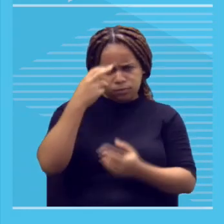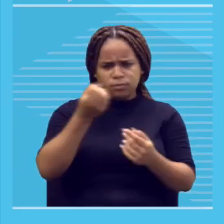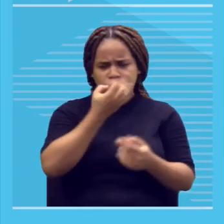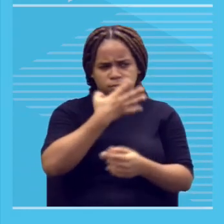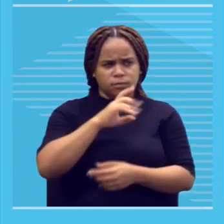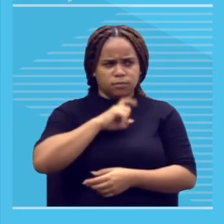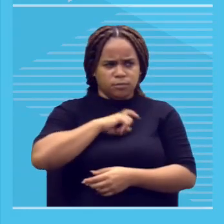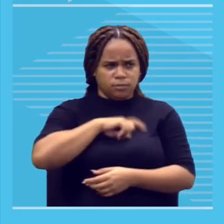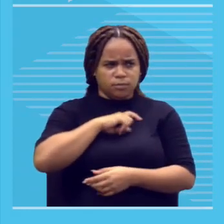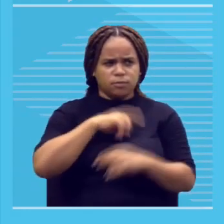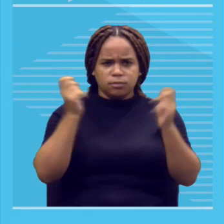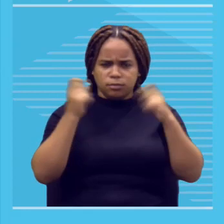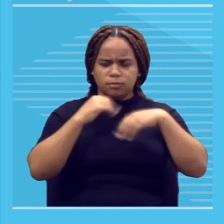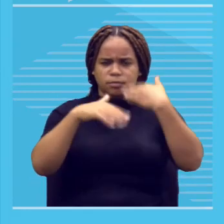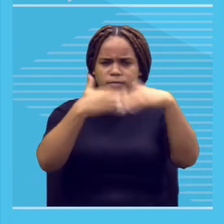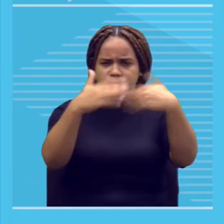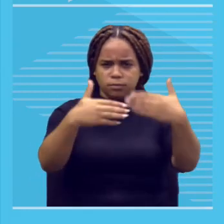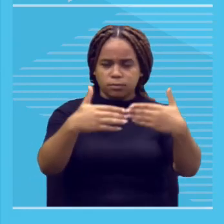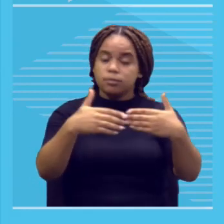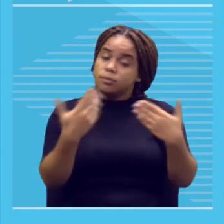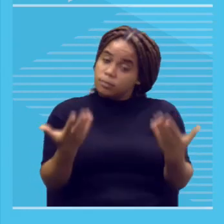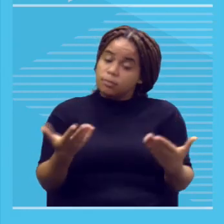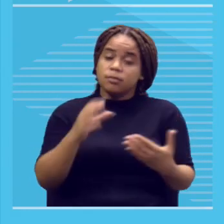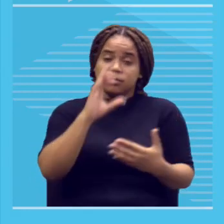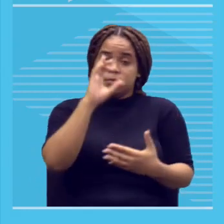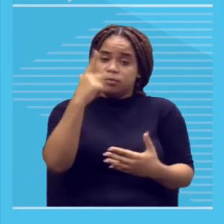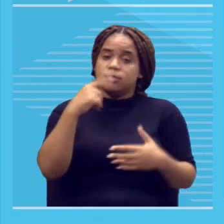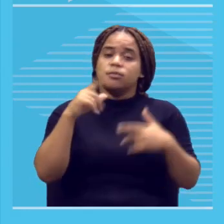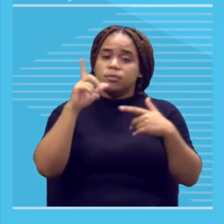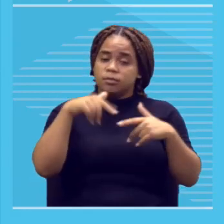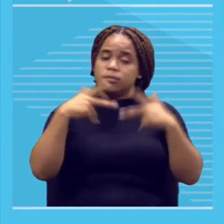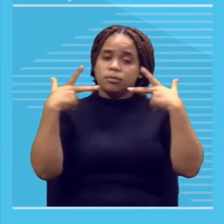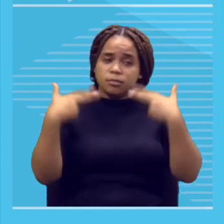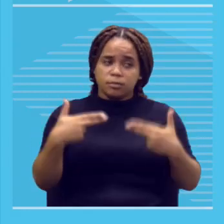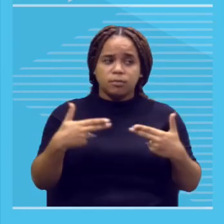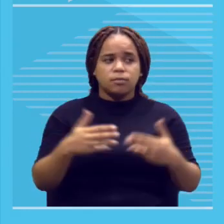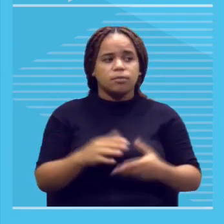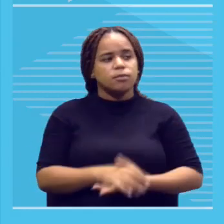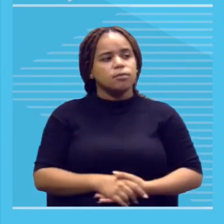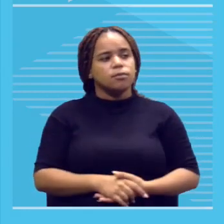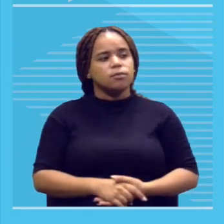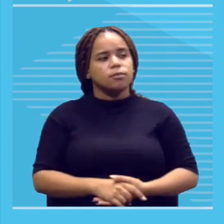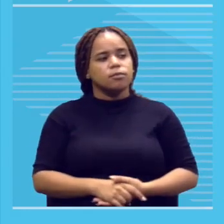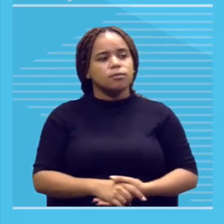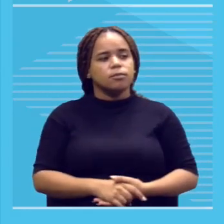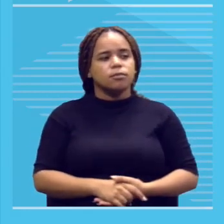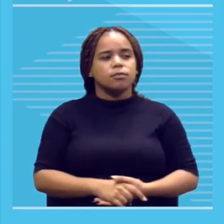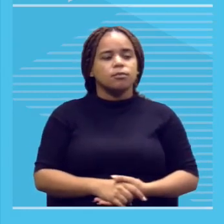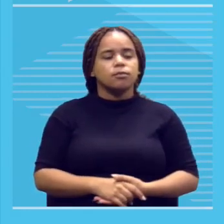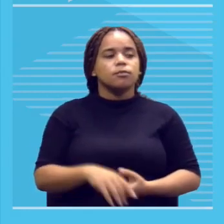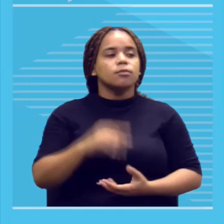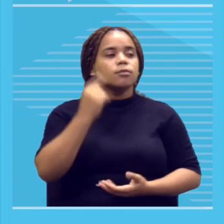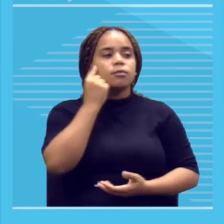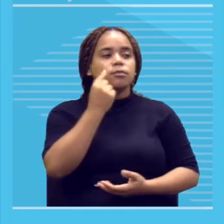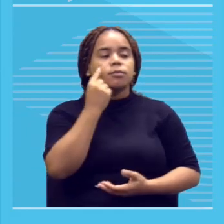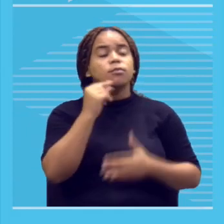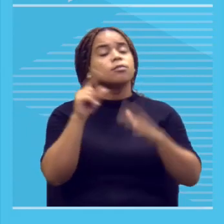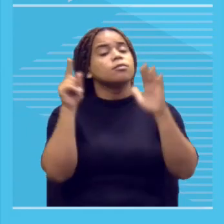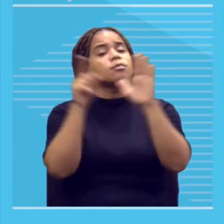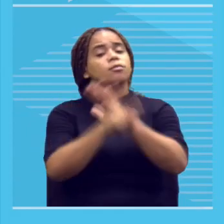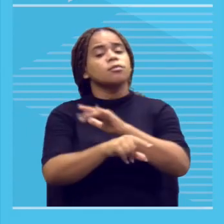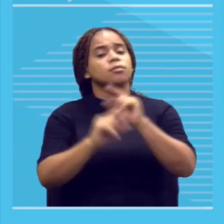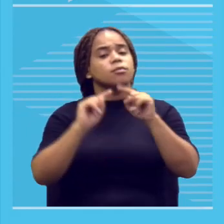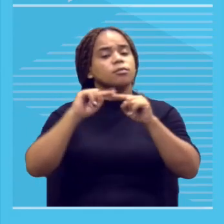bem e do mal e a faculdade progredir então é claro que eles são iguais Alan Kardec pergunta na pergunta seguinte